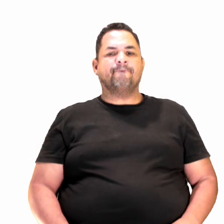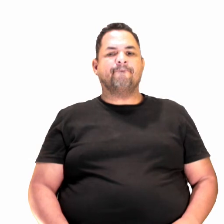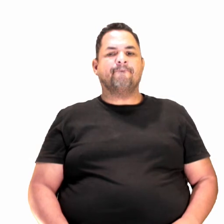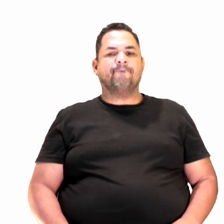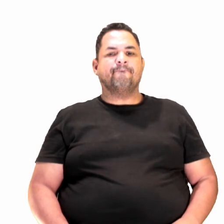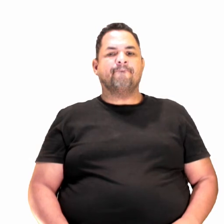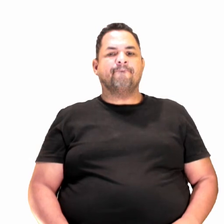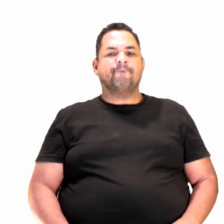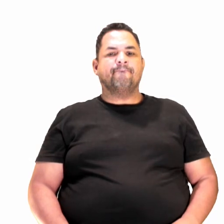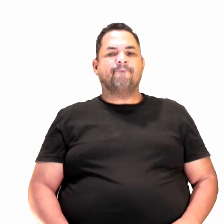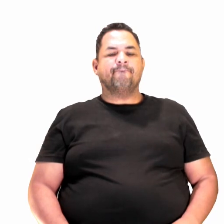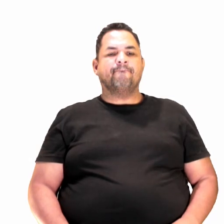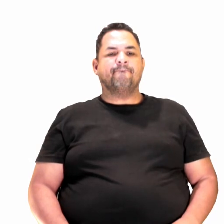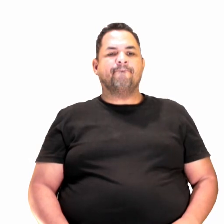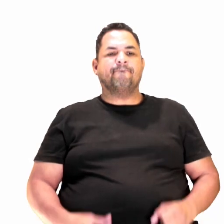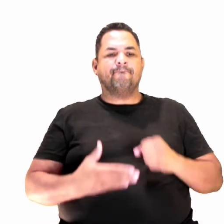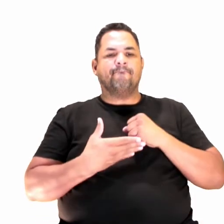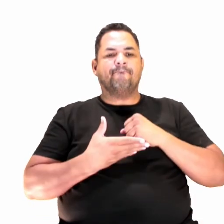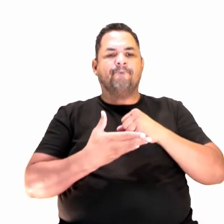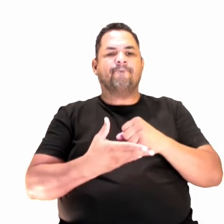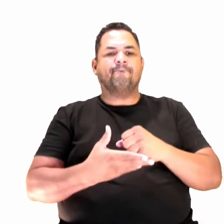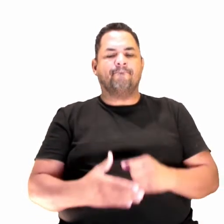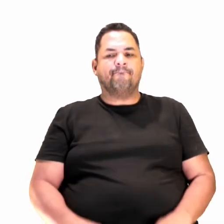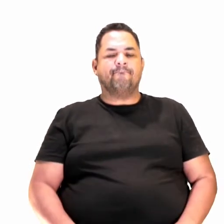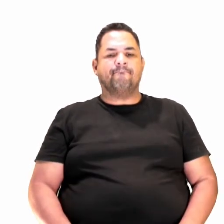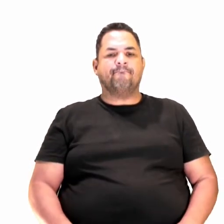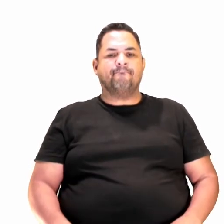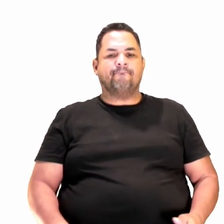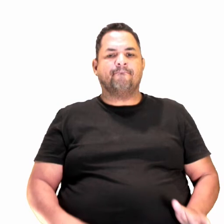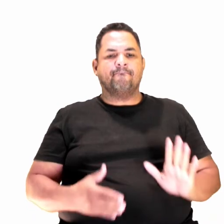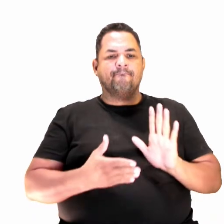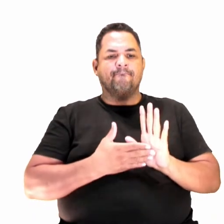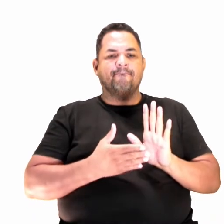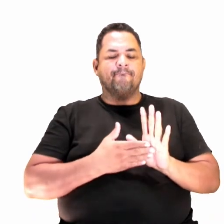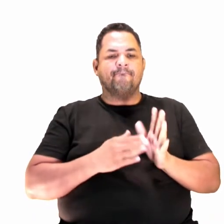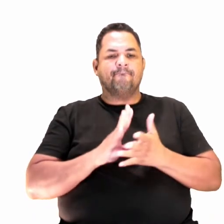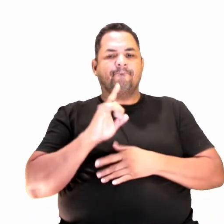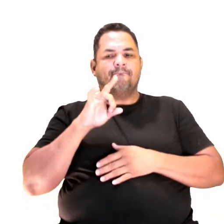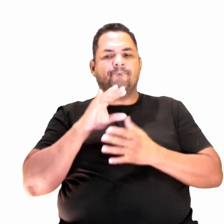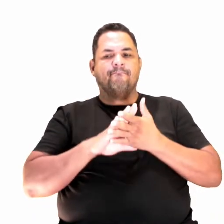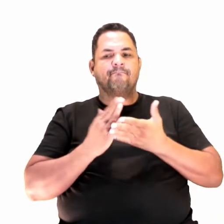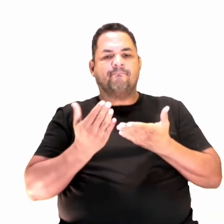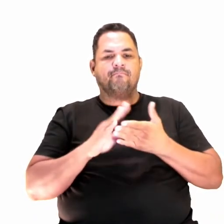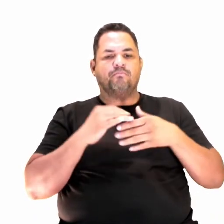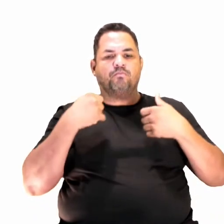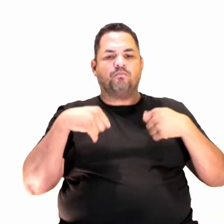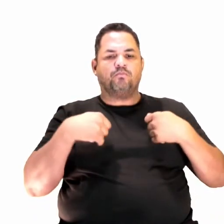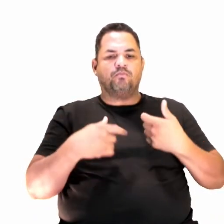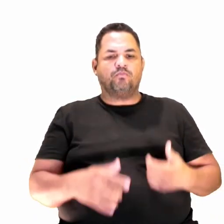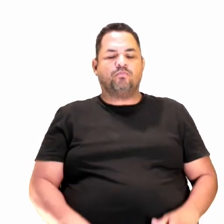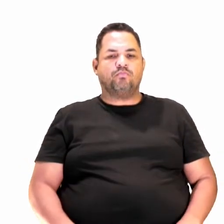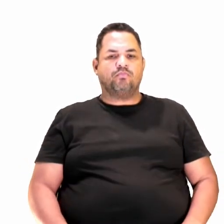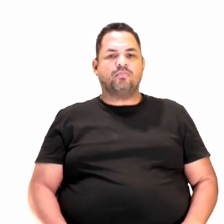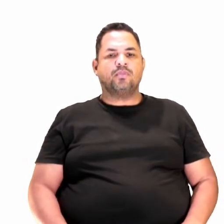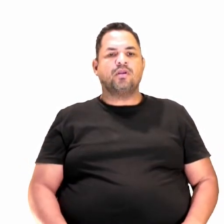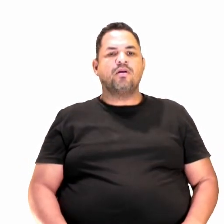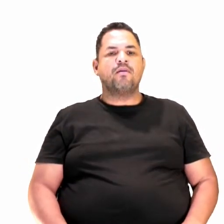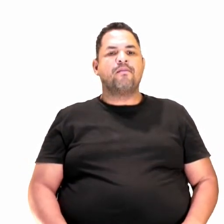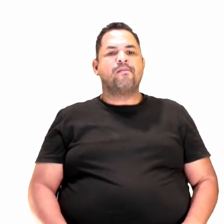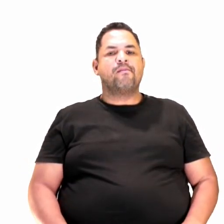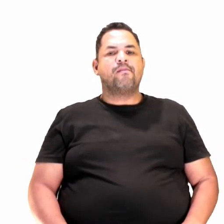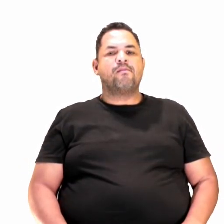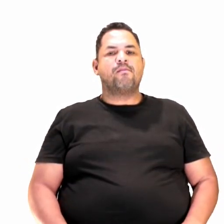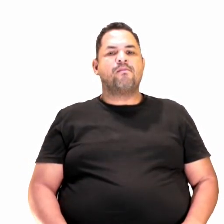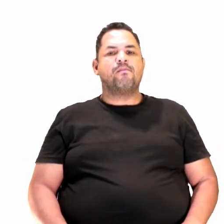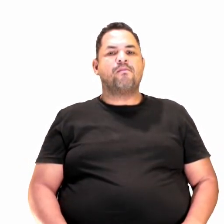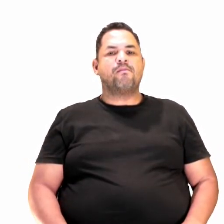possibilidade baseada em evidências, dedução, obrigação ou necessidade. He must be suffering